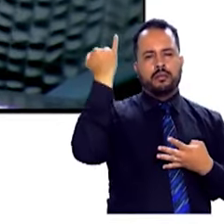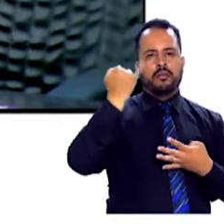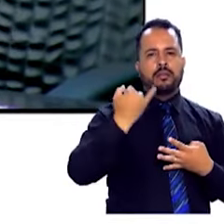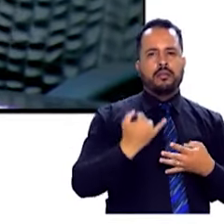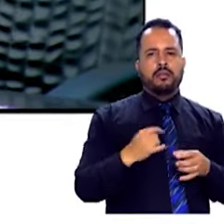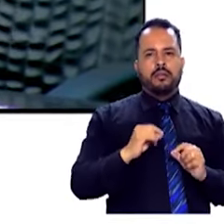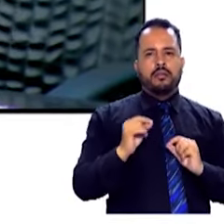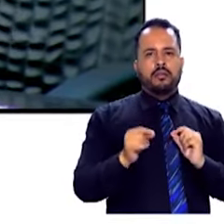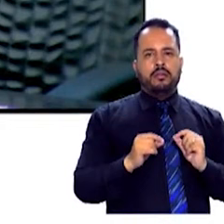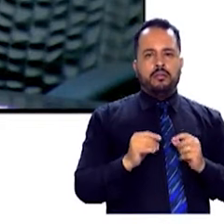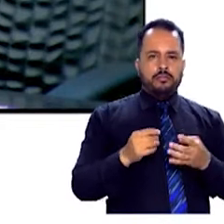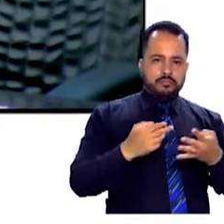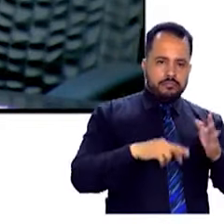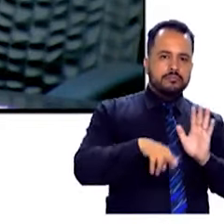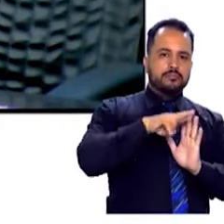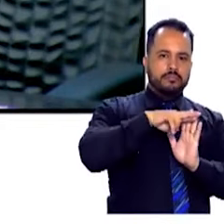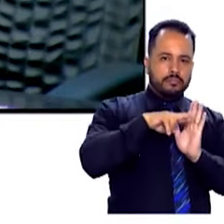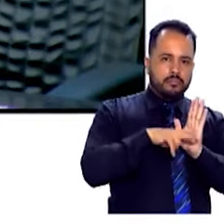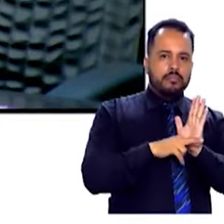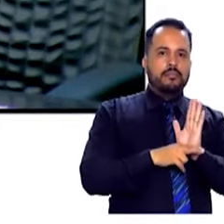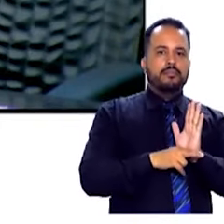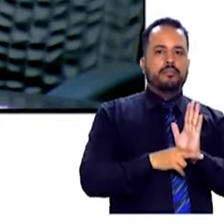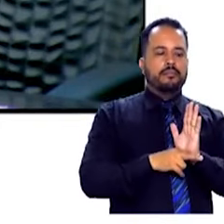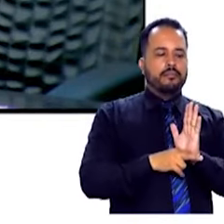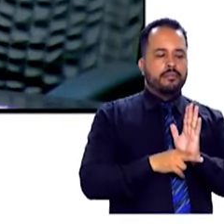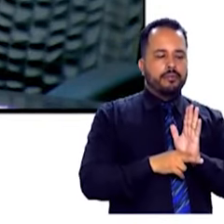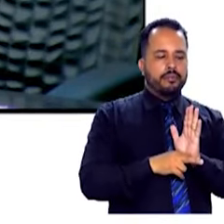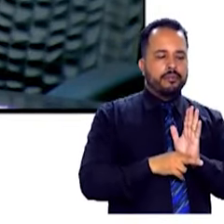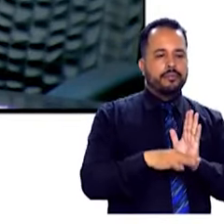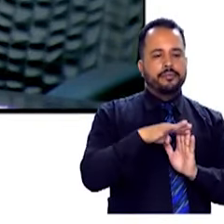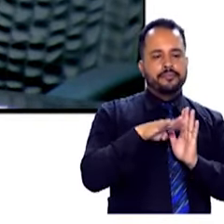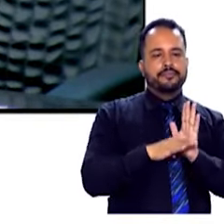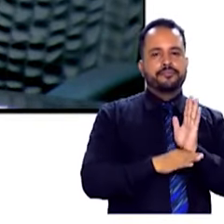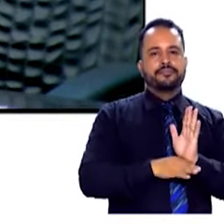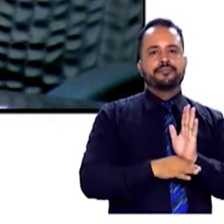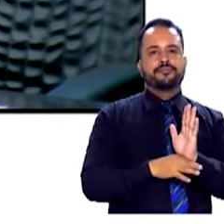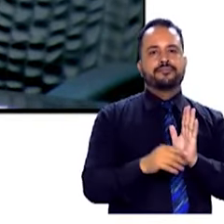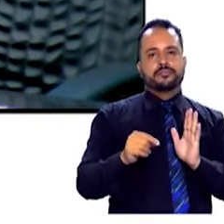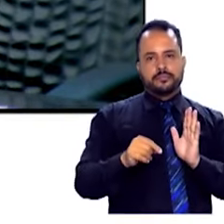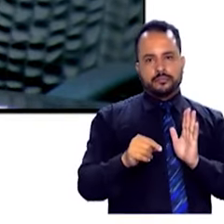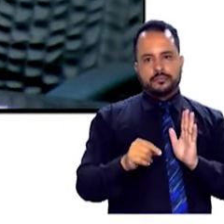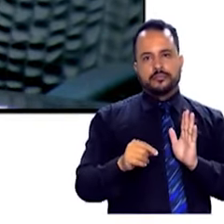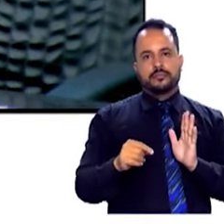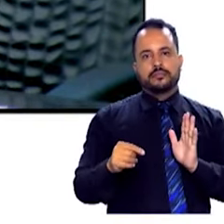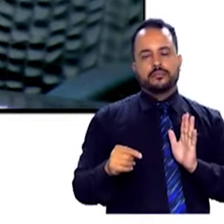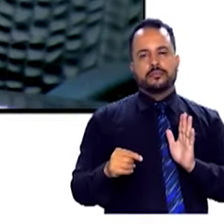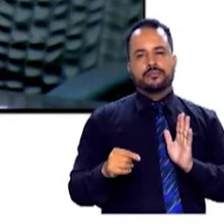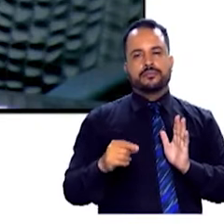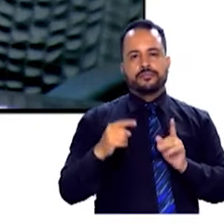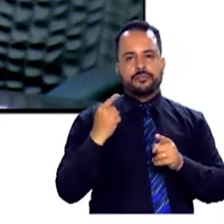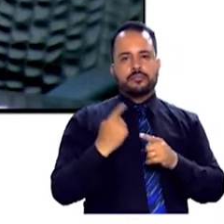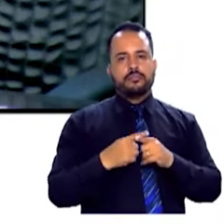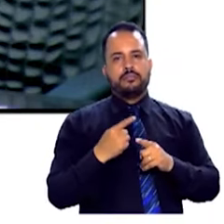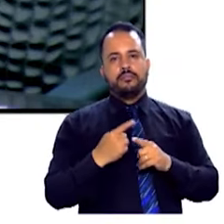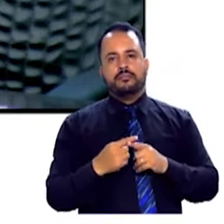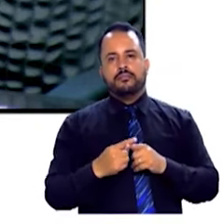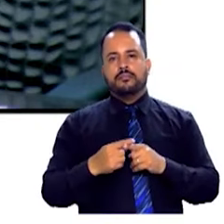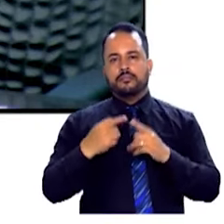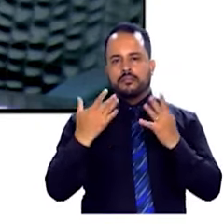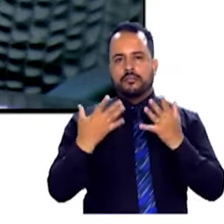parâmetros muito abertos e isso é proposital eh por quê Porque o modelo de